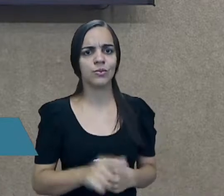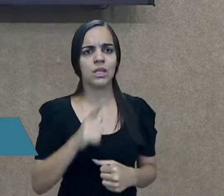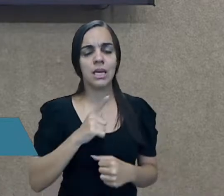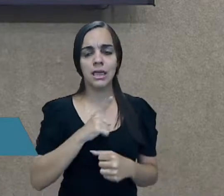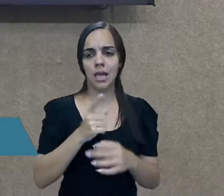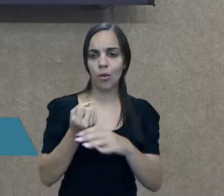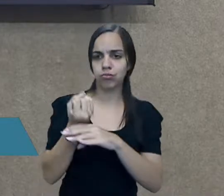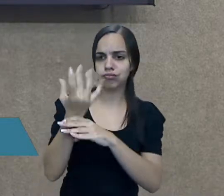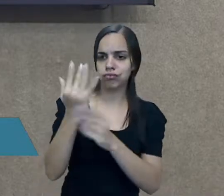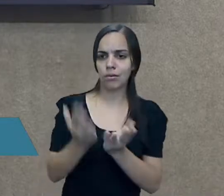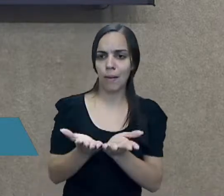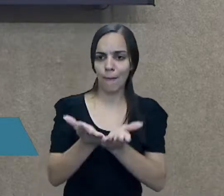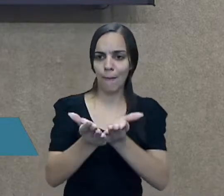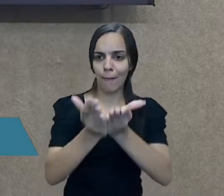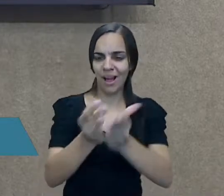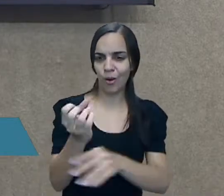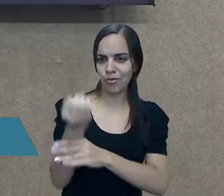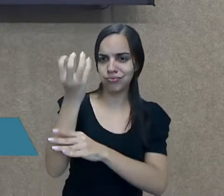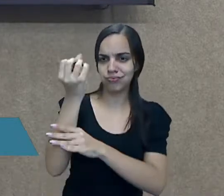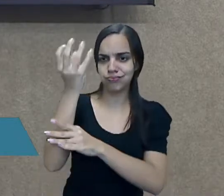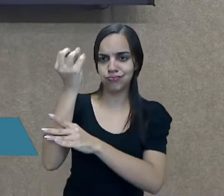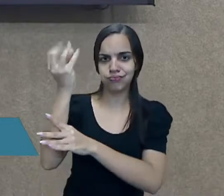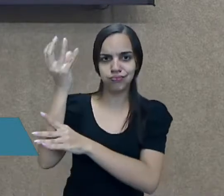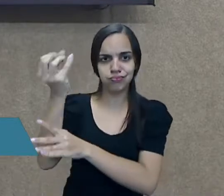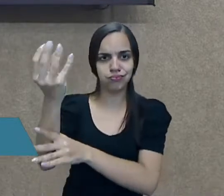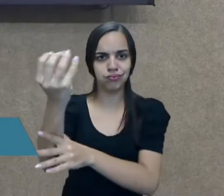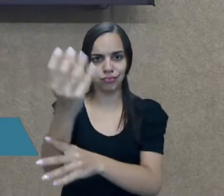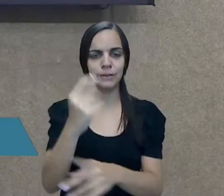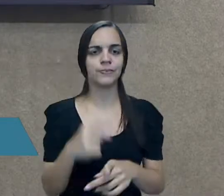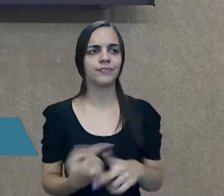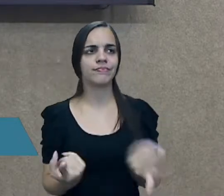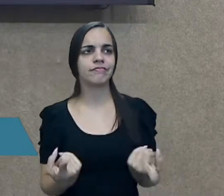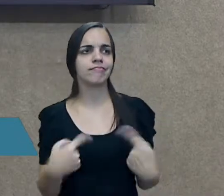vapor, juntamente com outros